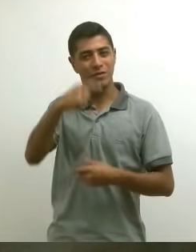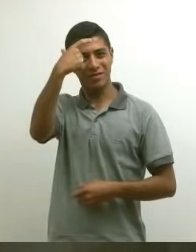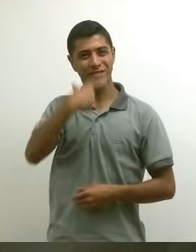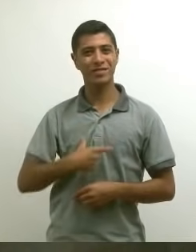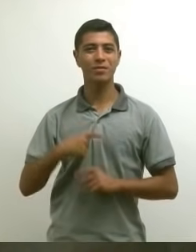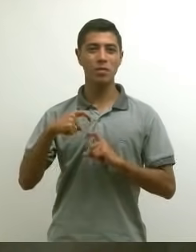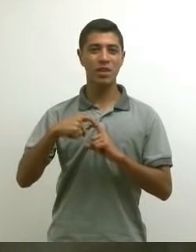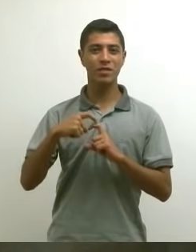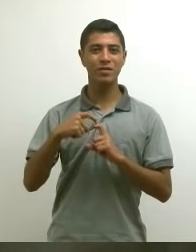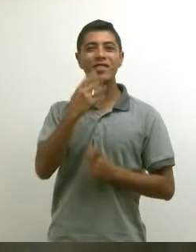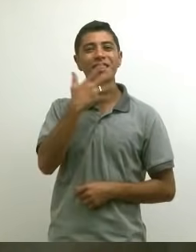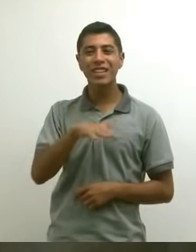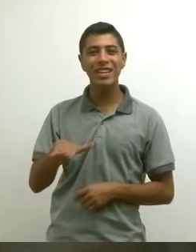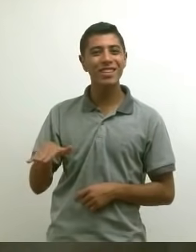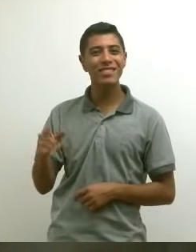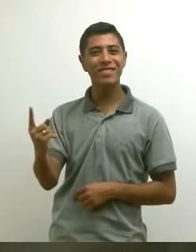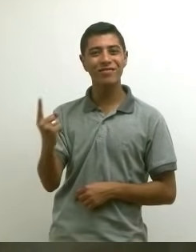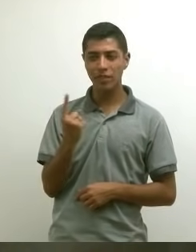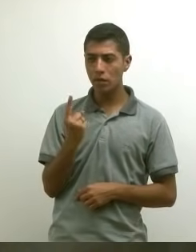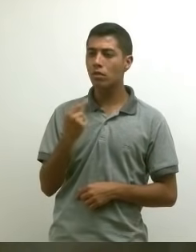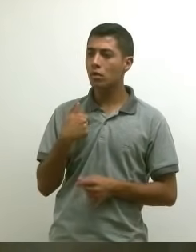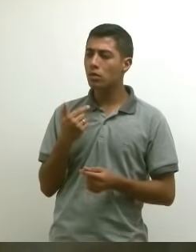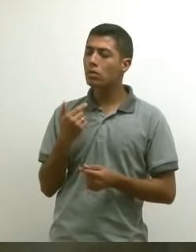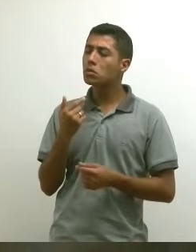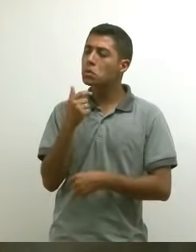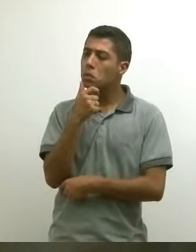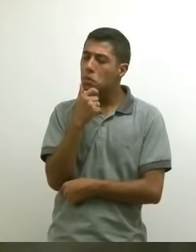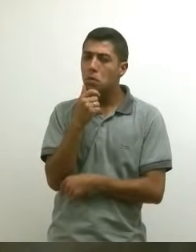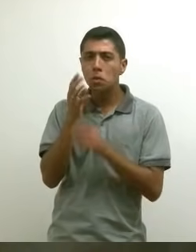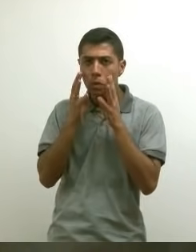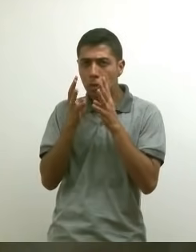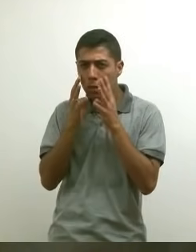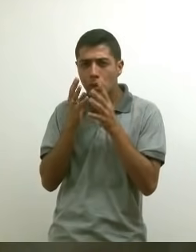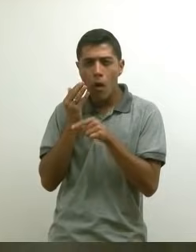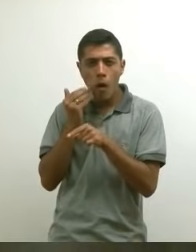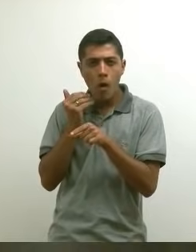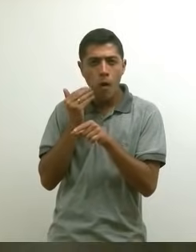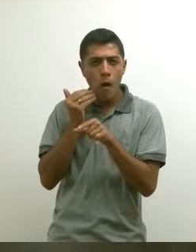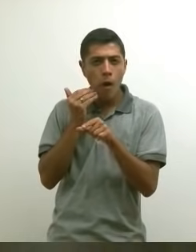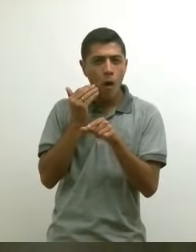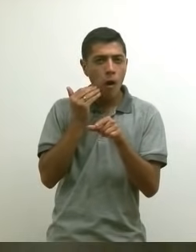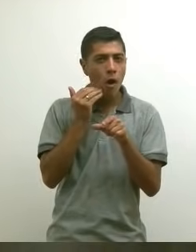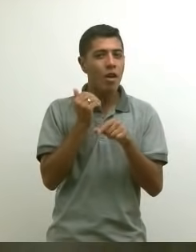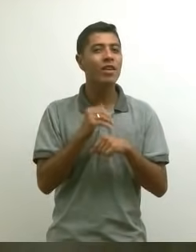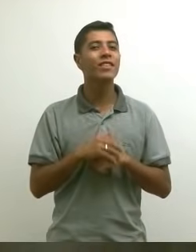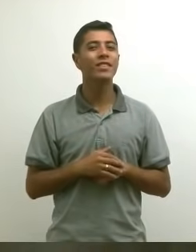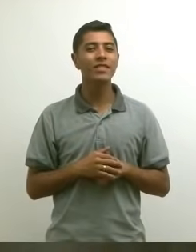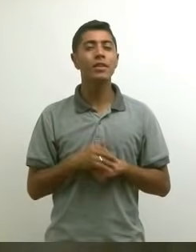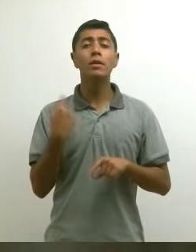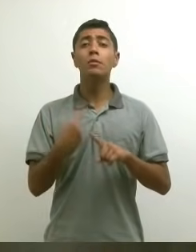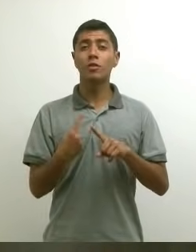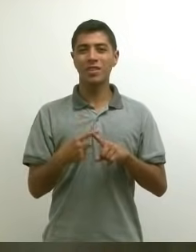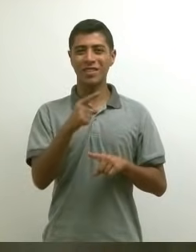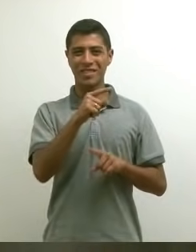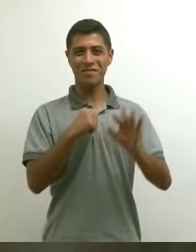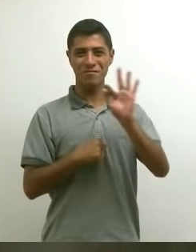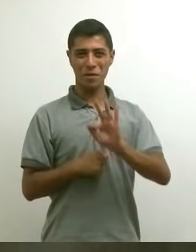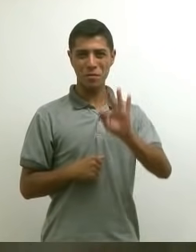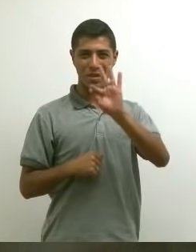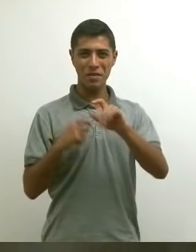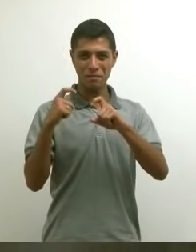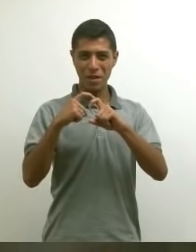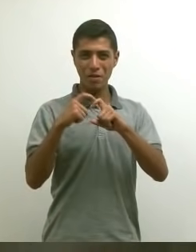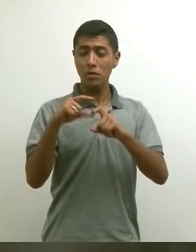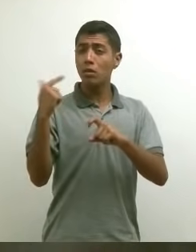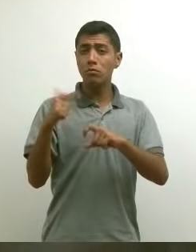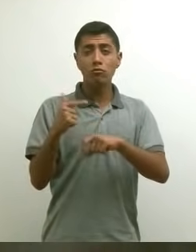não existe e se levantou da faculdade de medicina não existe treinamento de olhar uma criança normal a gente não passa por